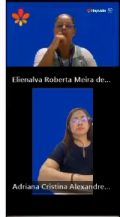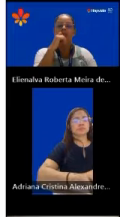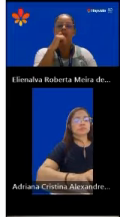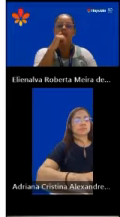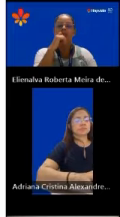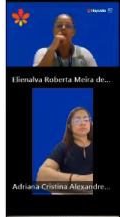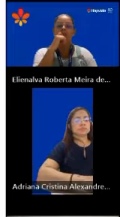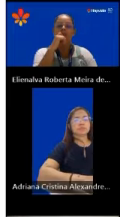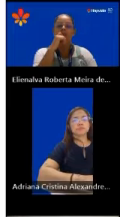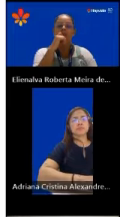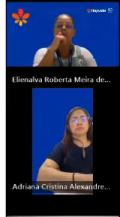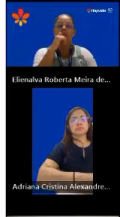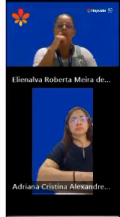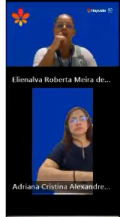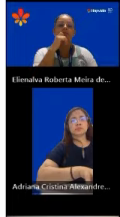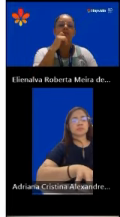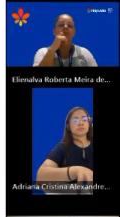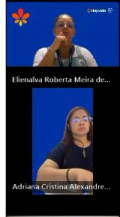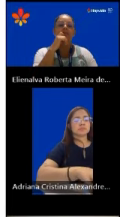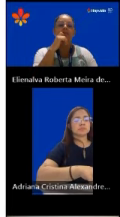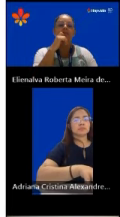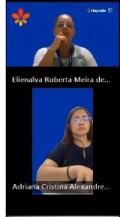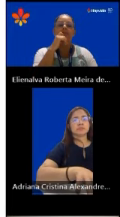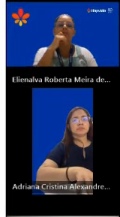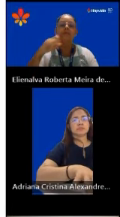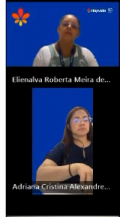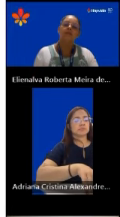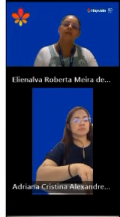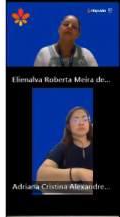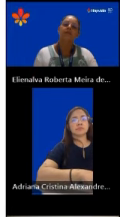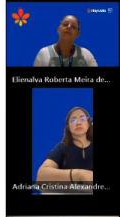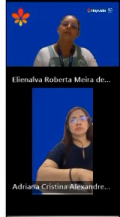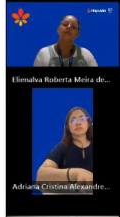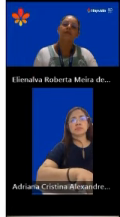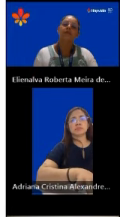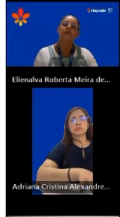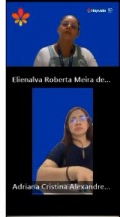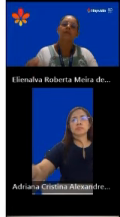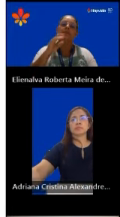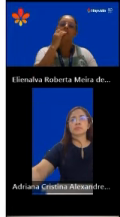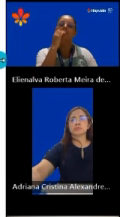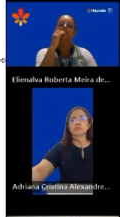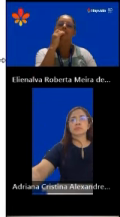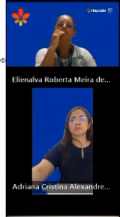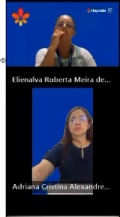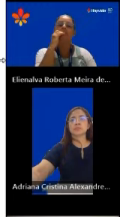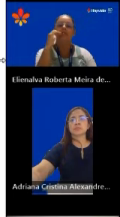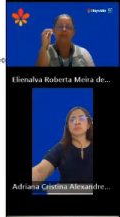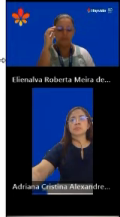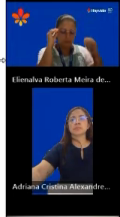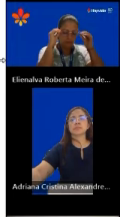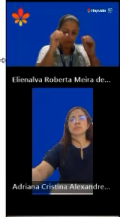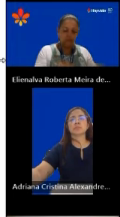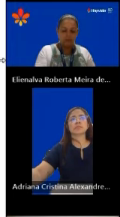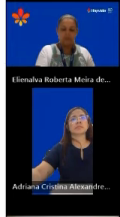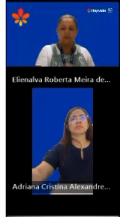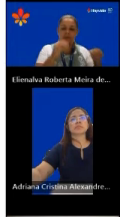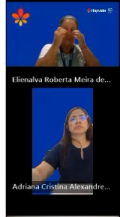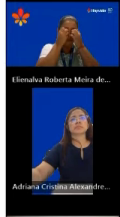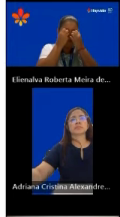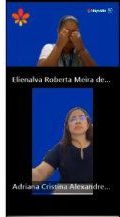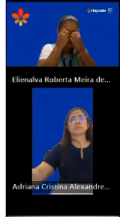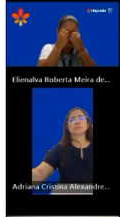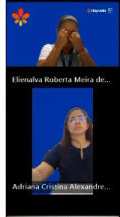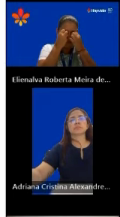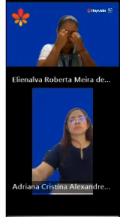prioriza realizar, claro que não é longe disso ser importante, né? Mas a gente coloca à frente e acaba esquecendo da outra parte que também é importante, que é o checklist. Então a